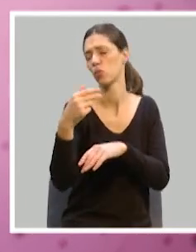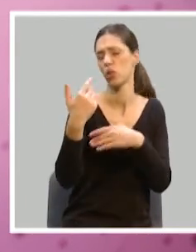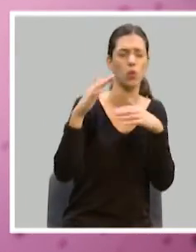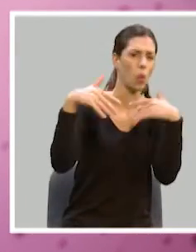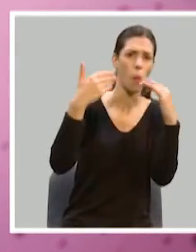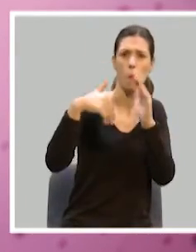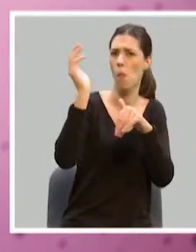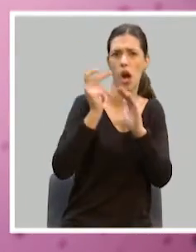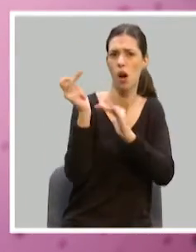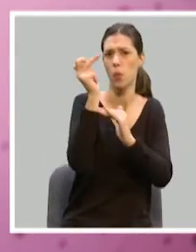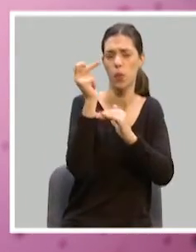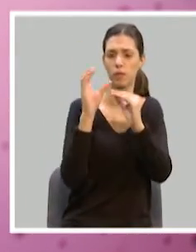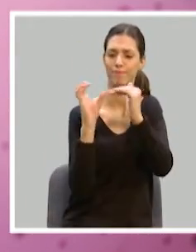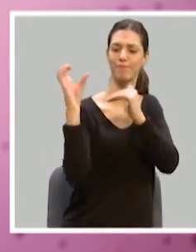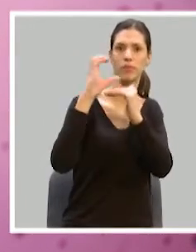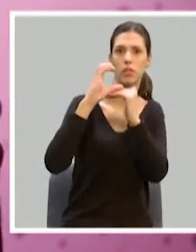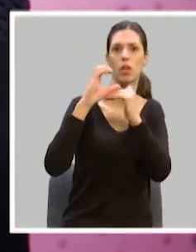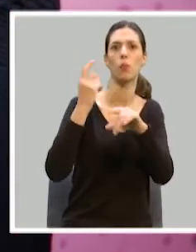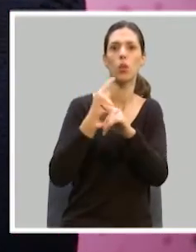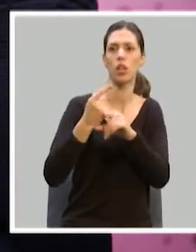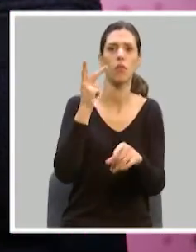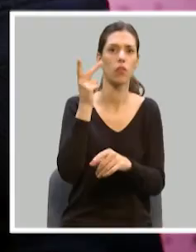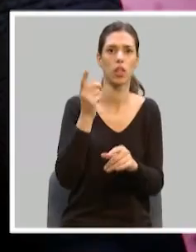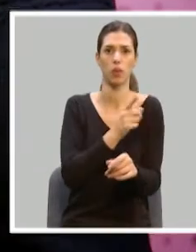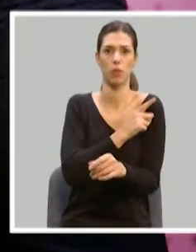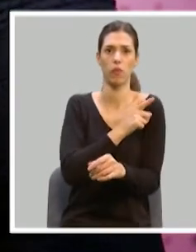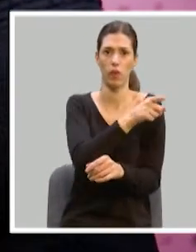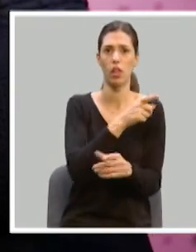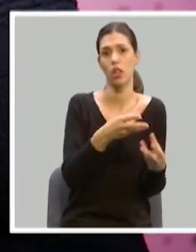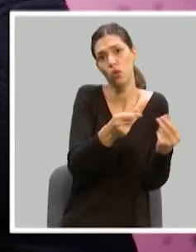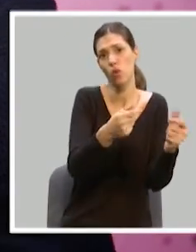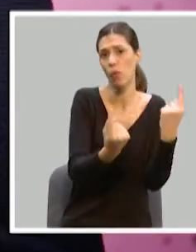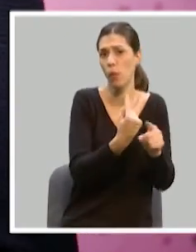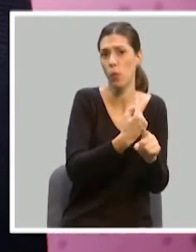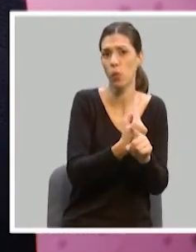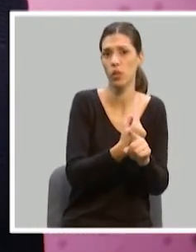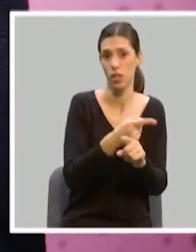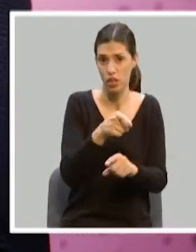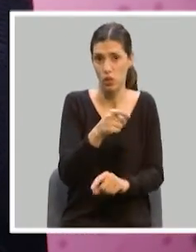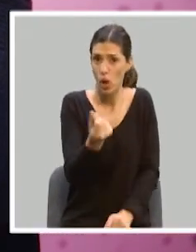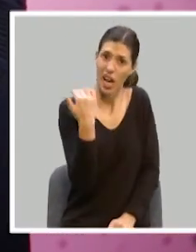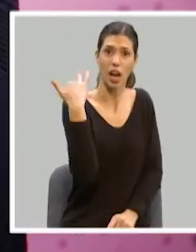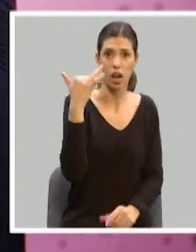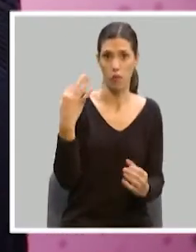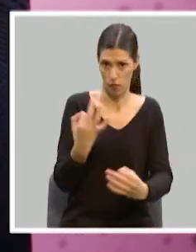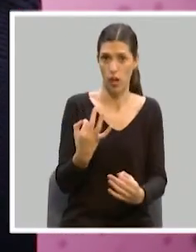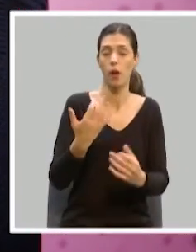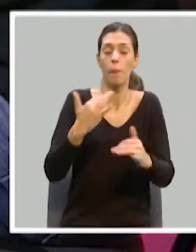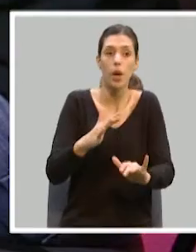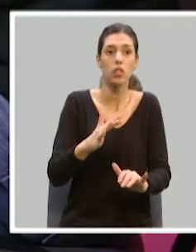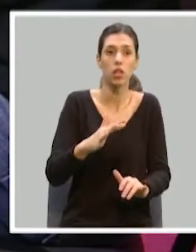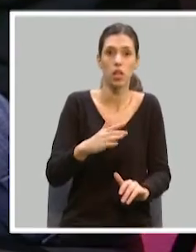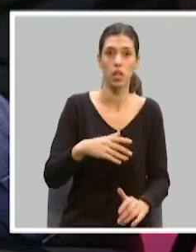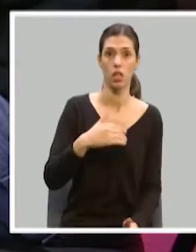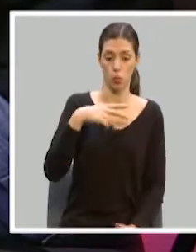resolvi dois ou três problemas na vida dele e portanto sim é muito caro para as relações atuais mas este o preço um